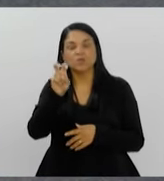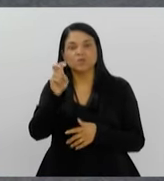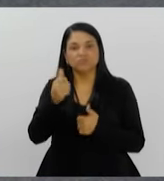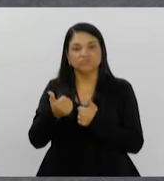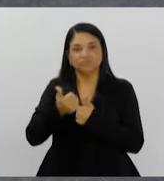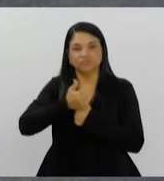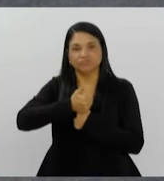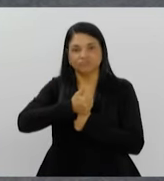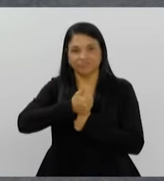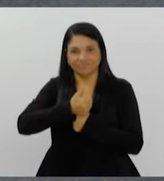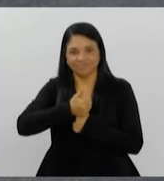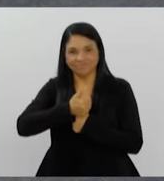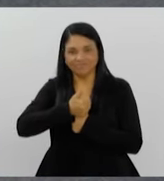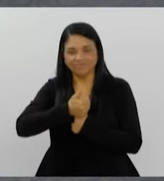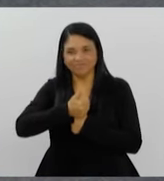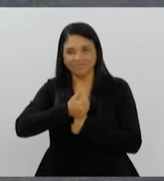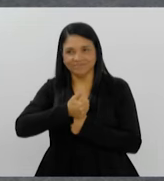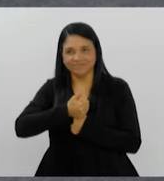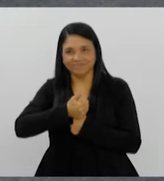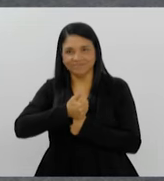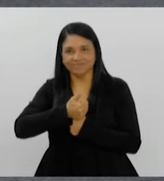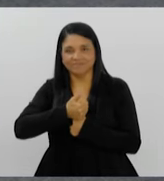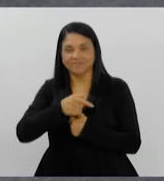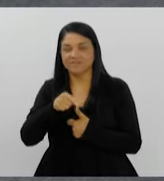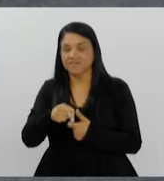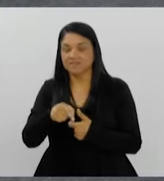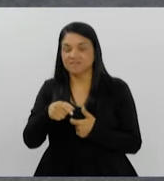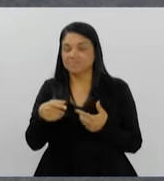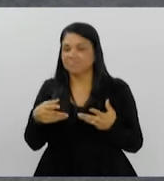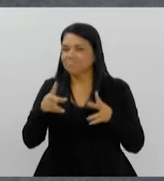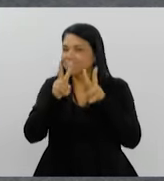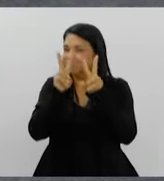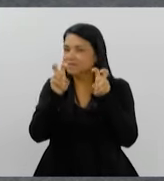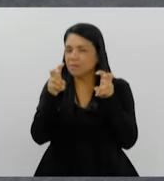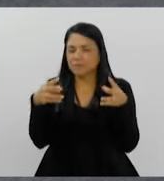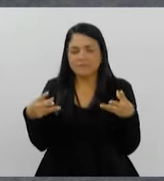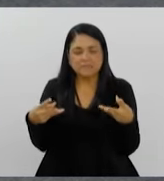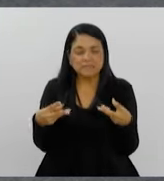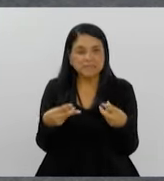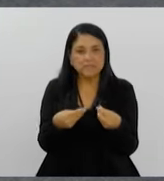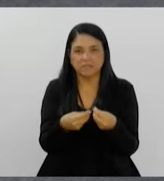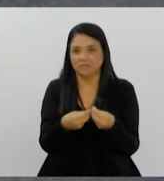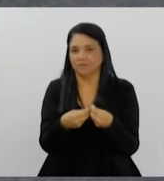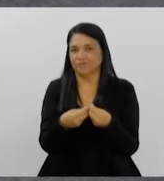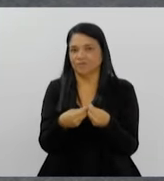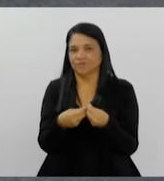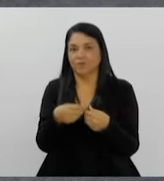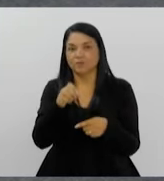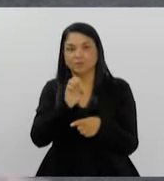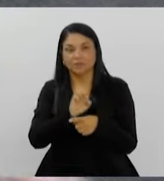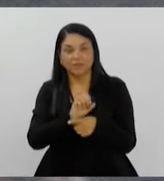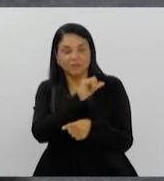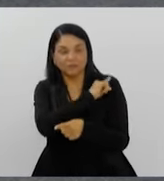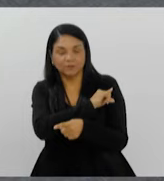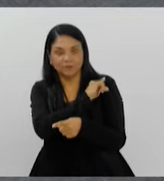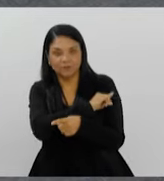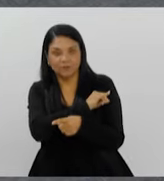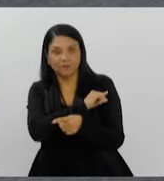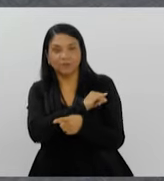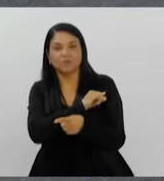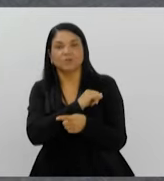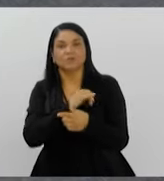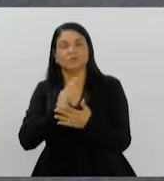pasta Governador Essa é a pasta mais sensível que nós temos como eu sempre falo o Rio de Janeiro tem muito a